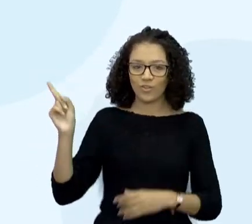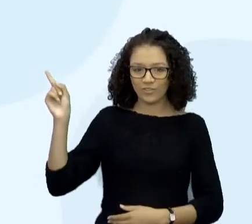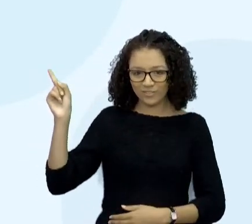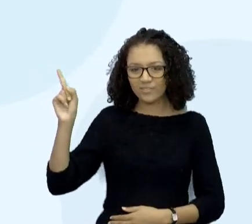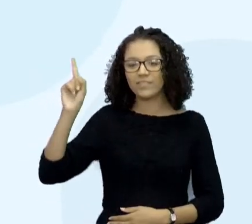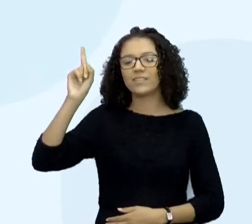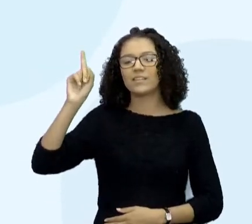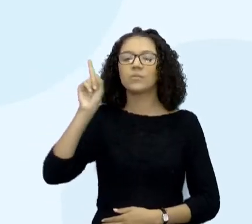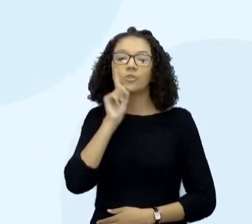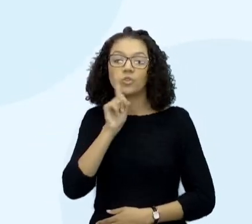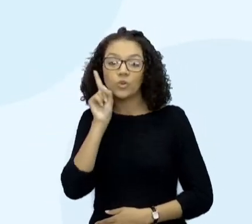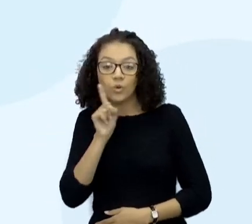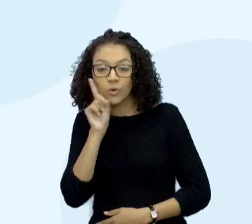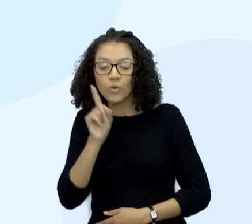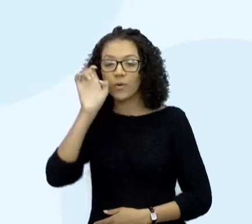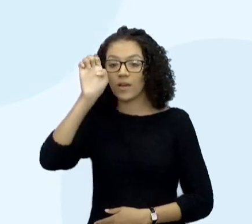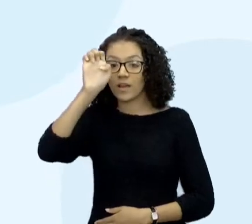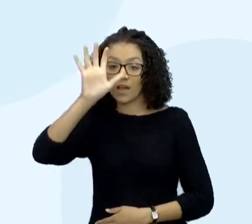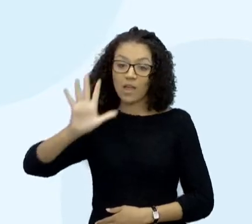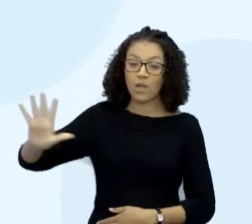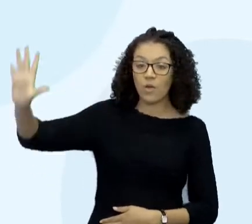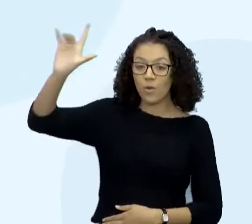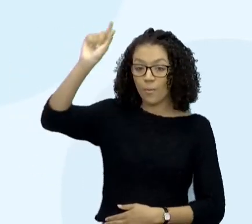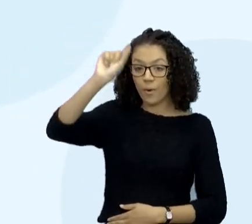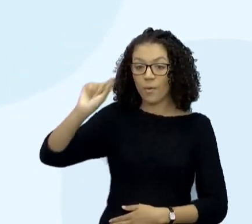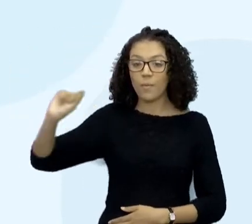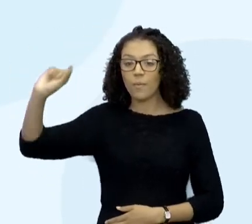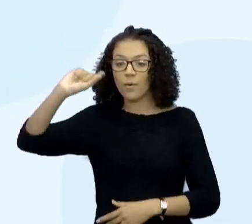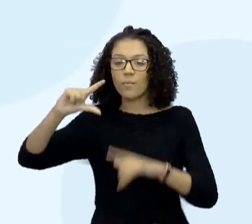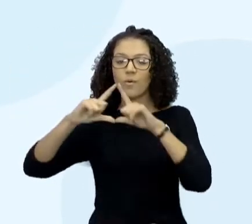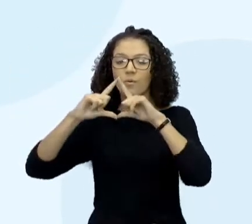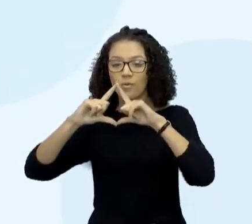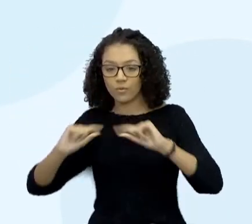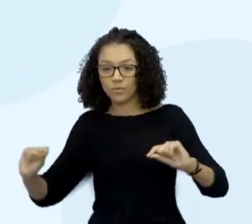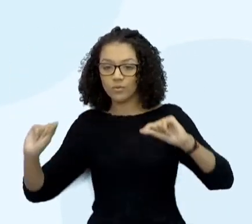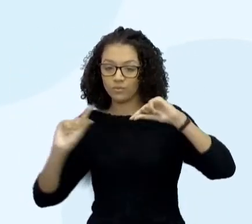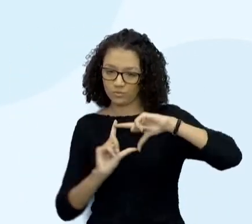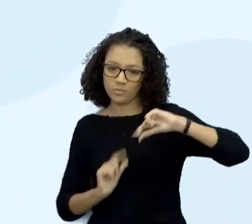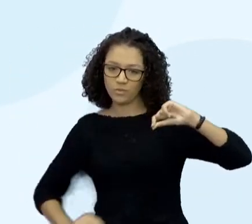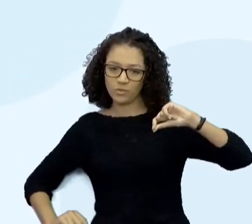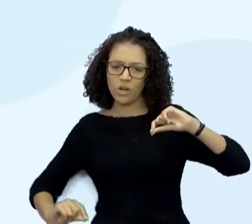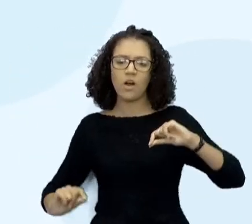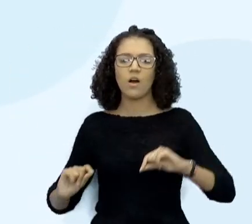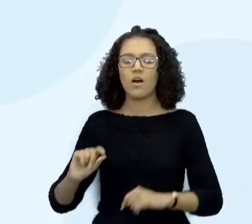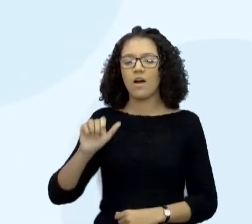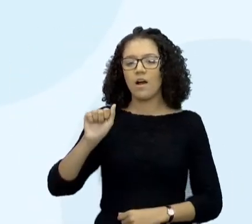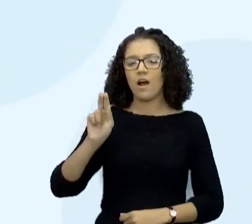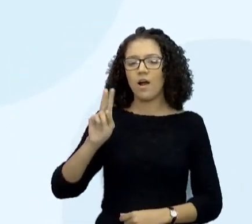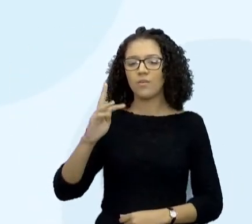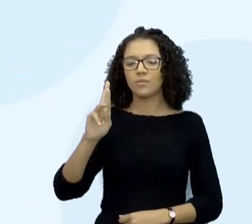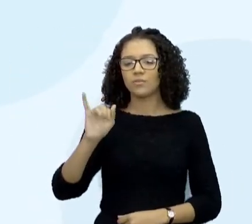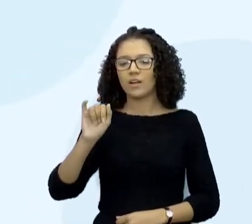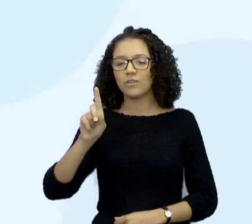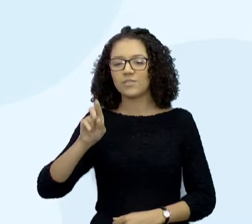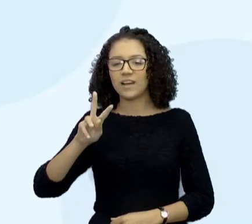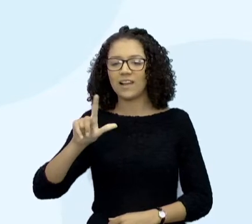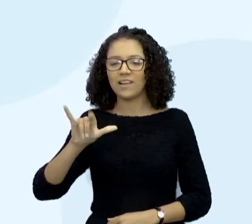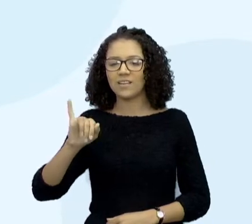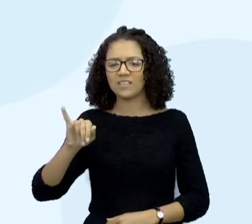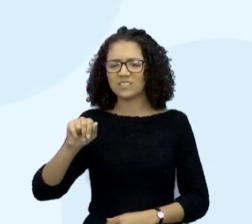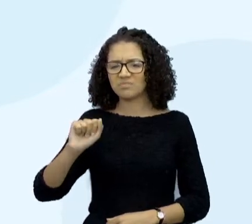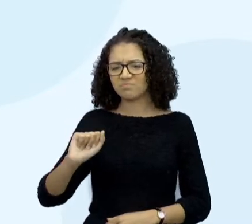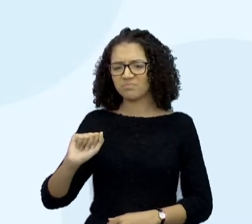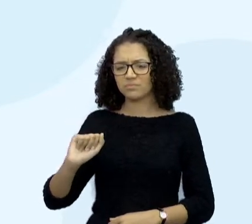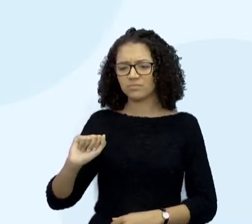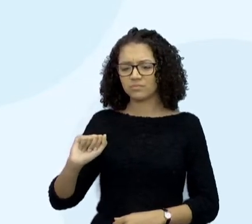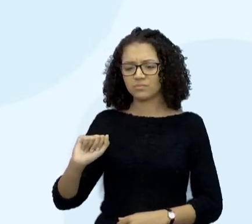Estados Unidos, países da Europa, o Japão, né? Austrália e outros países aqui. Vamos de novo aqui, né? Dar uma reflexão